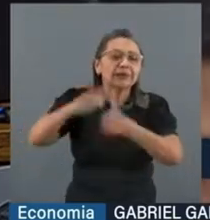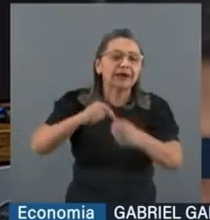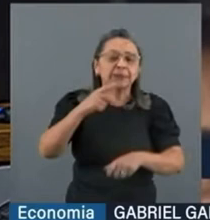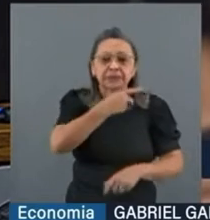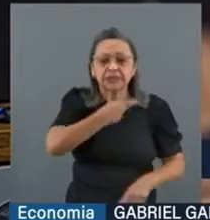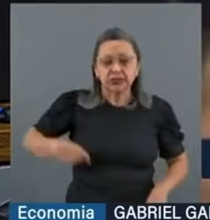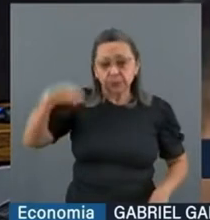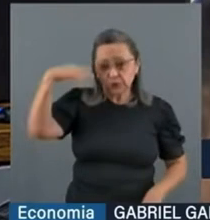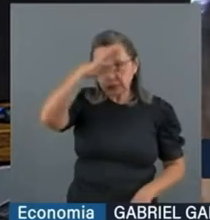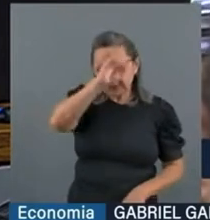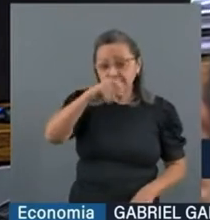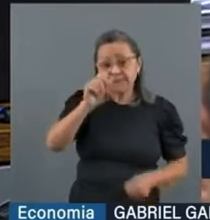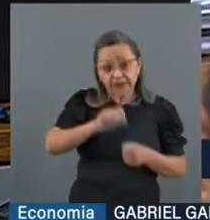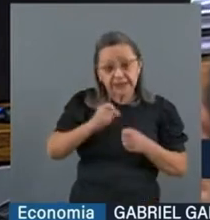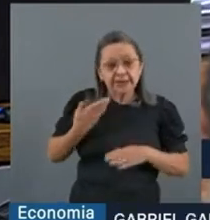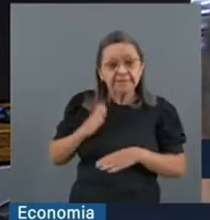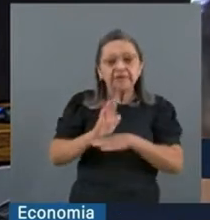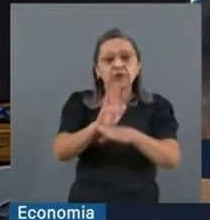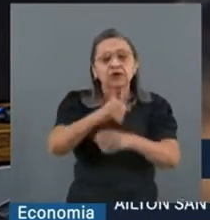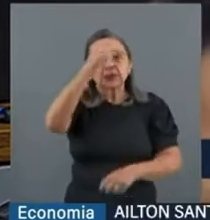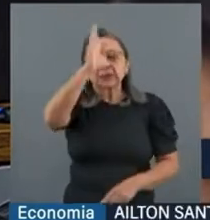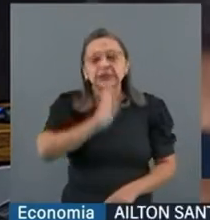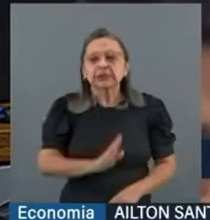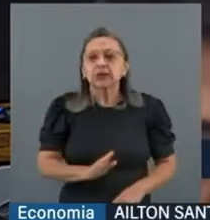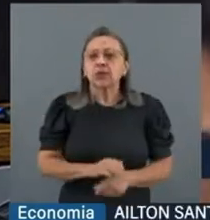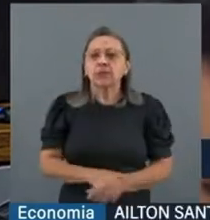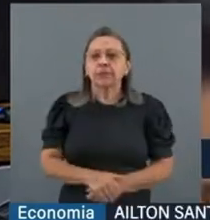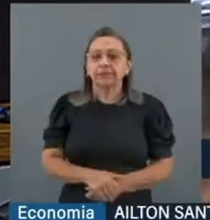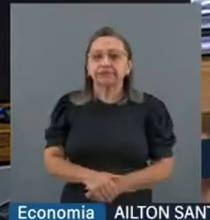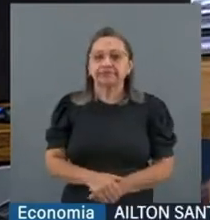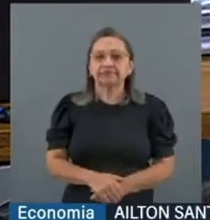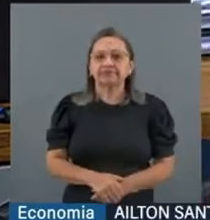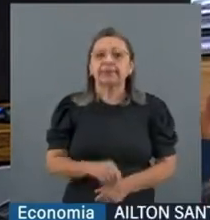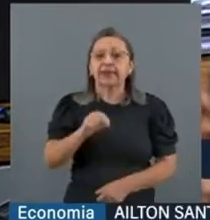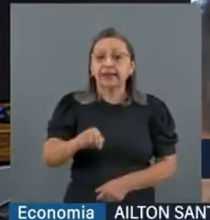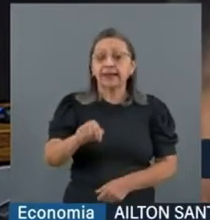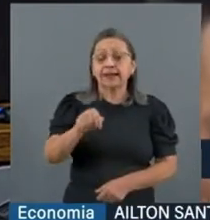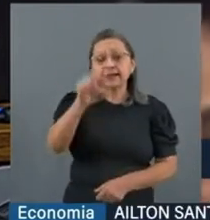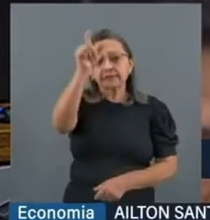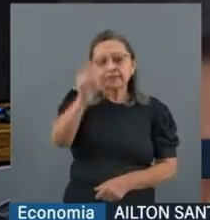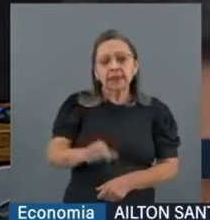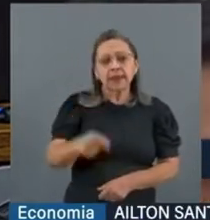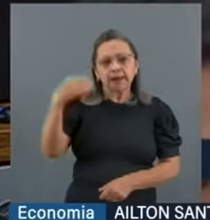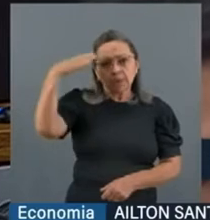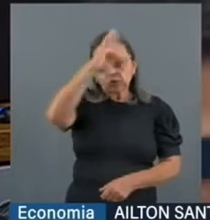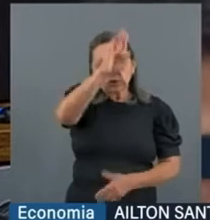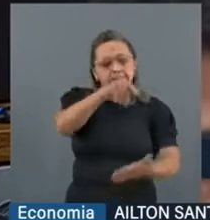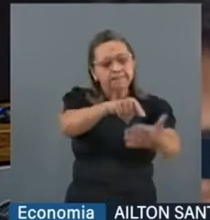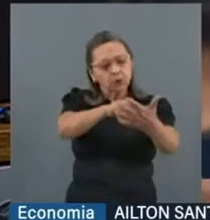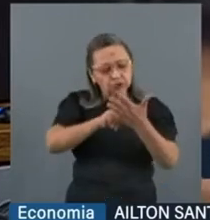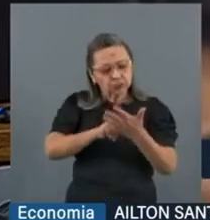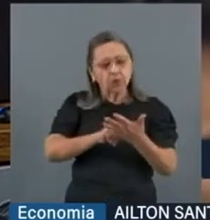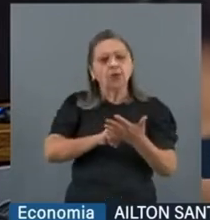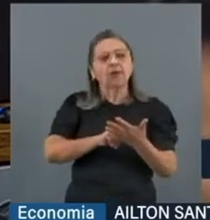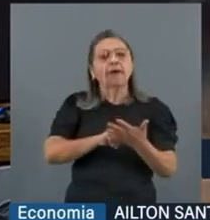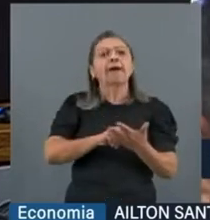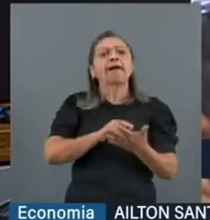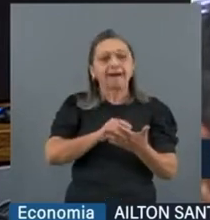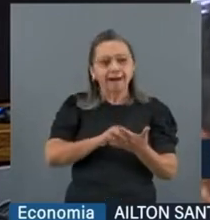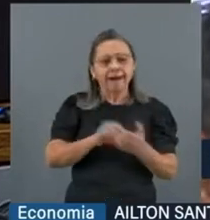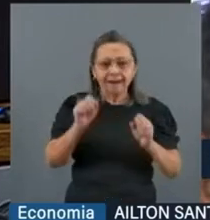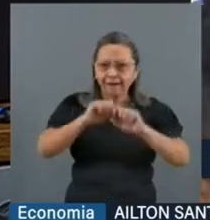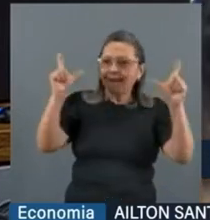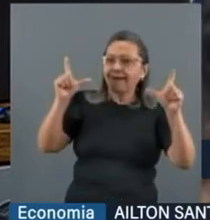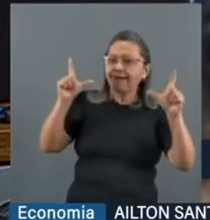Seu Jorge ele nos mostrou quem é quem ele nos fez despertar